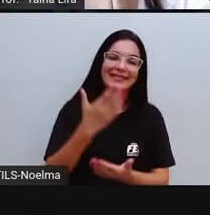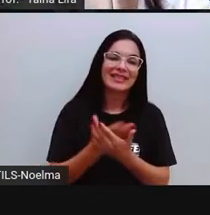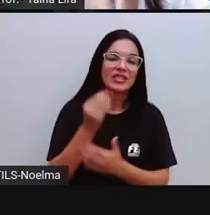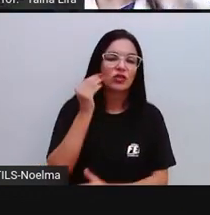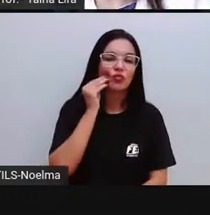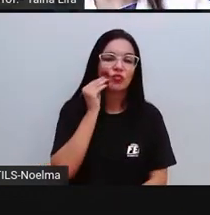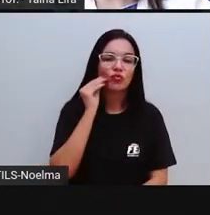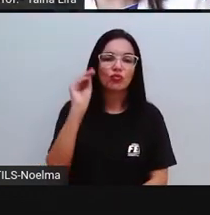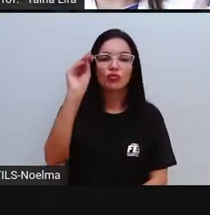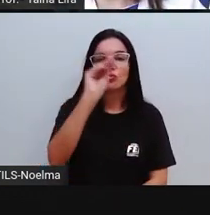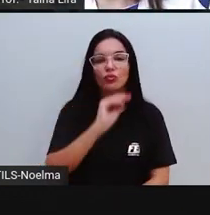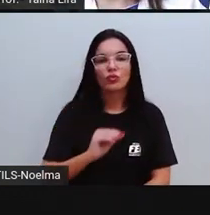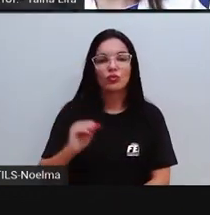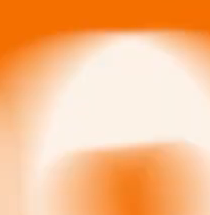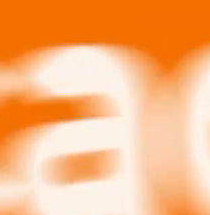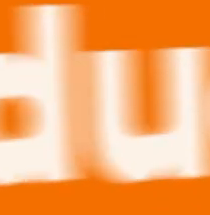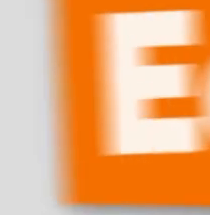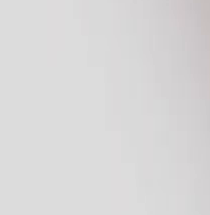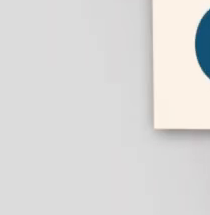beijo, tchau, tchau.